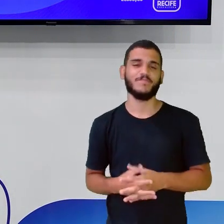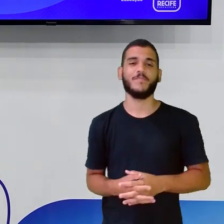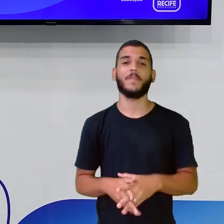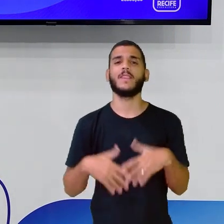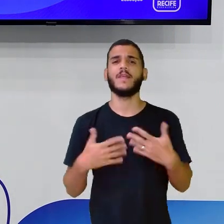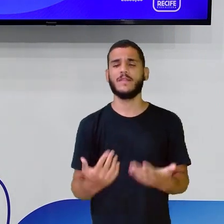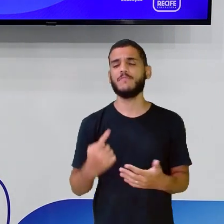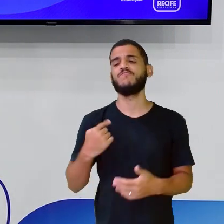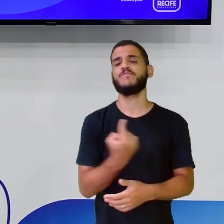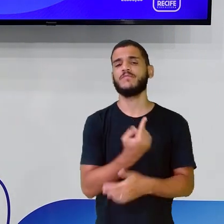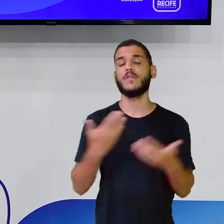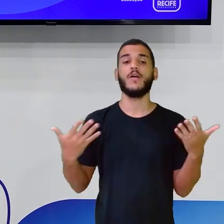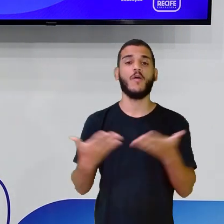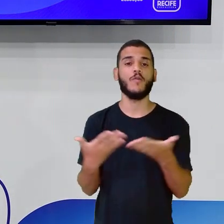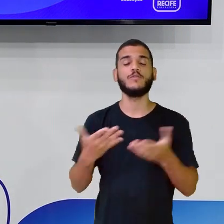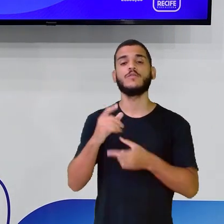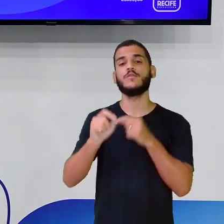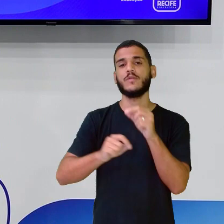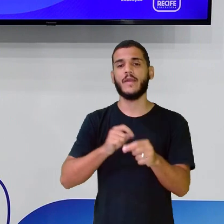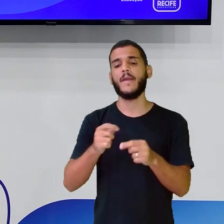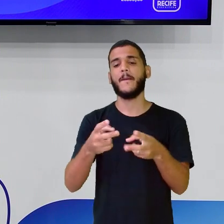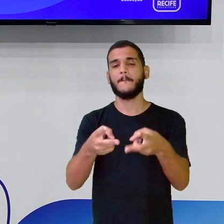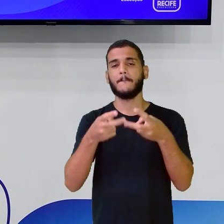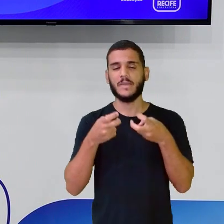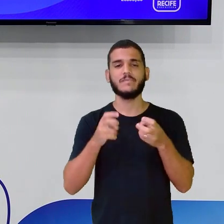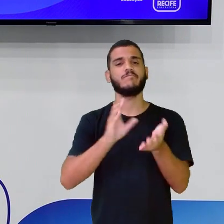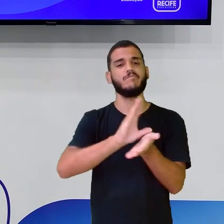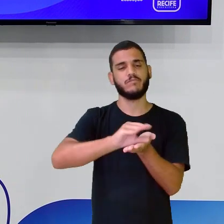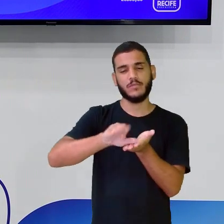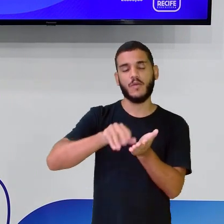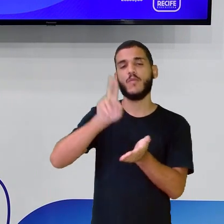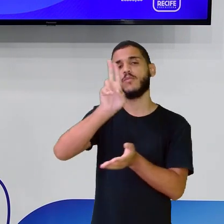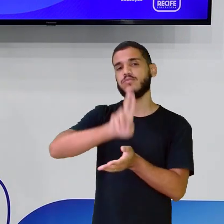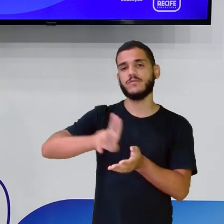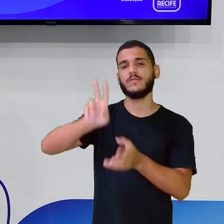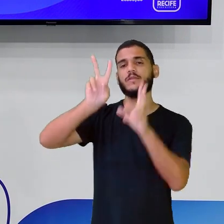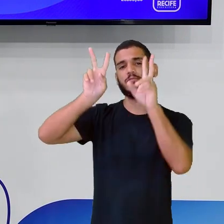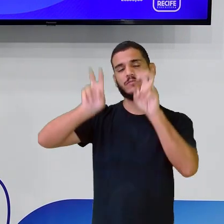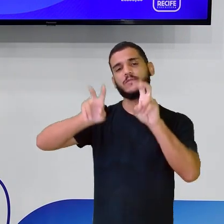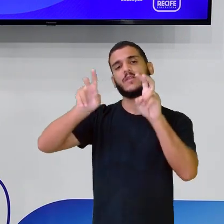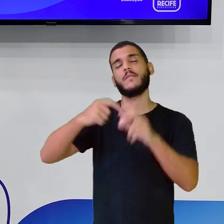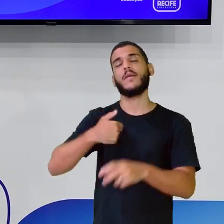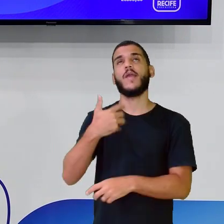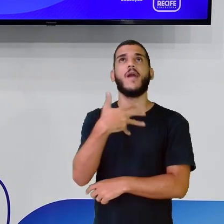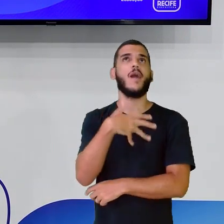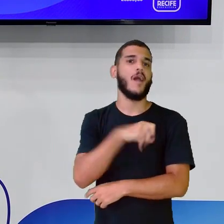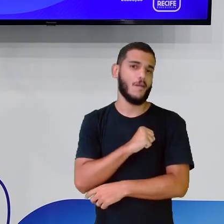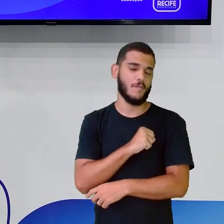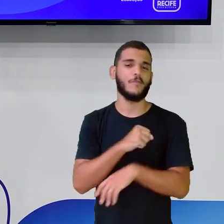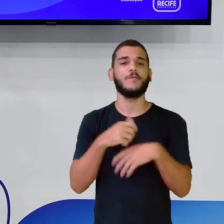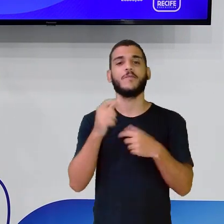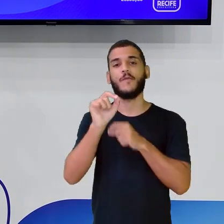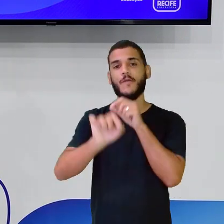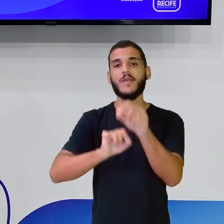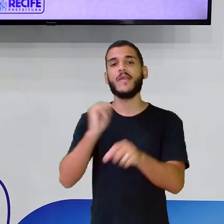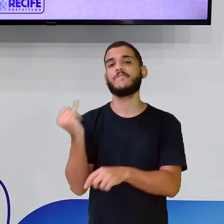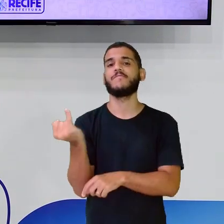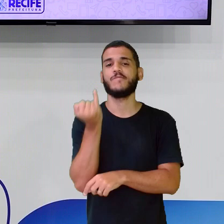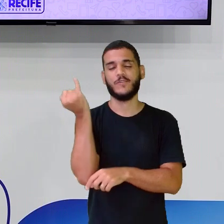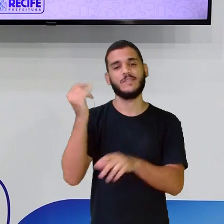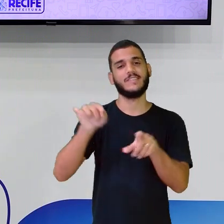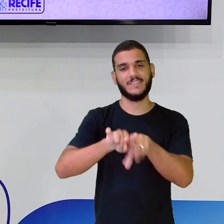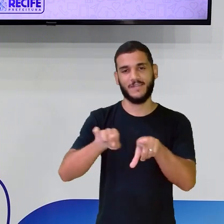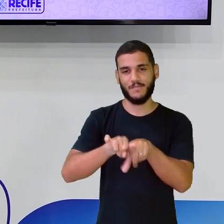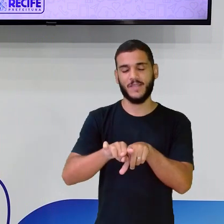a gente vai fazer hoje a interpretação de dados a partir de um assunto que eu gosto muito e que é muito importante para